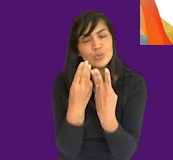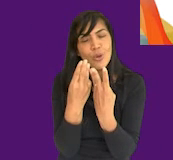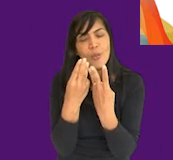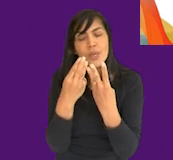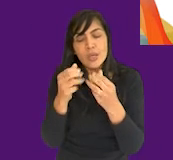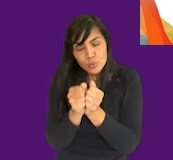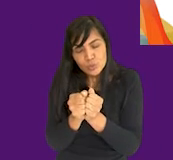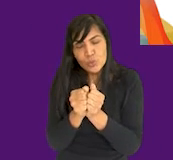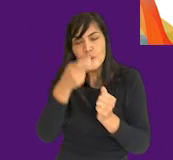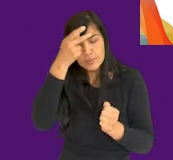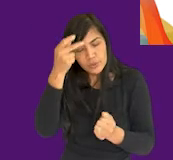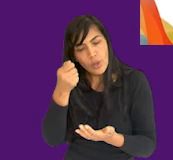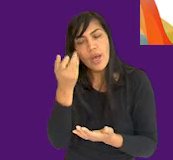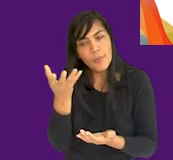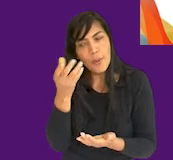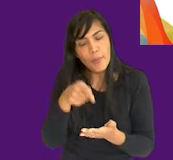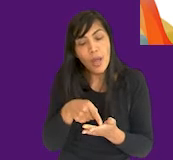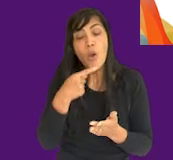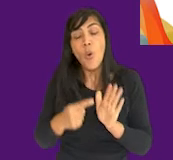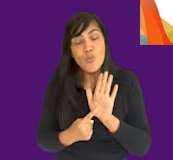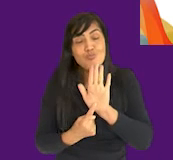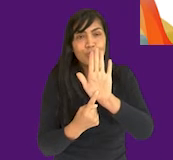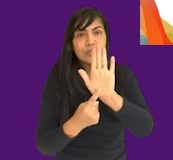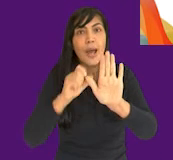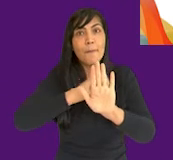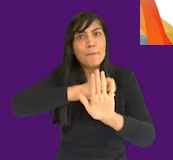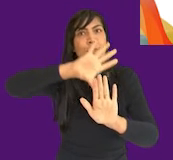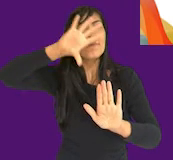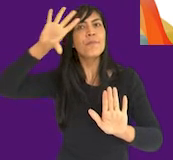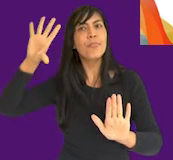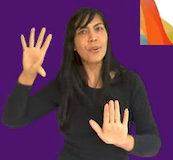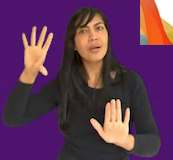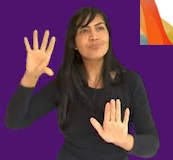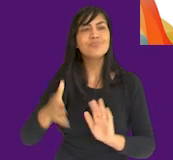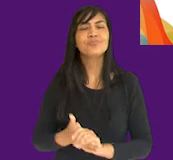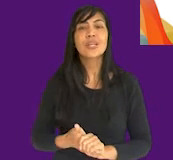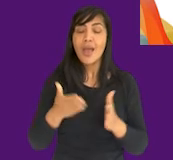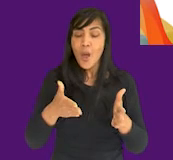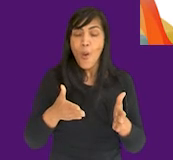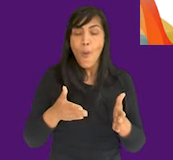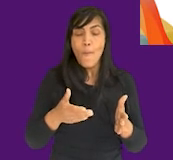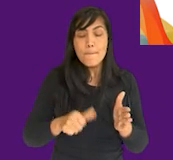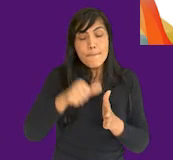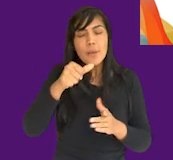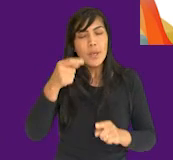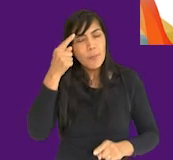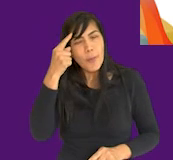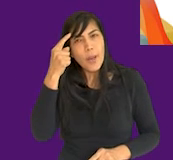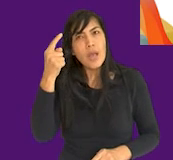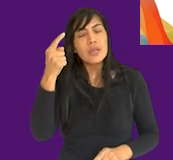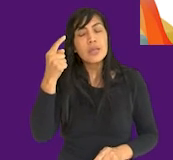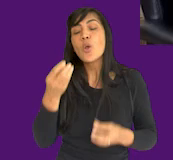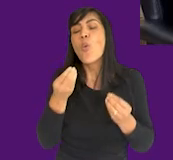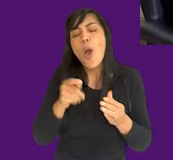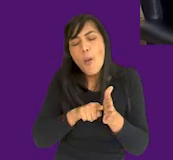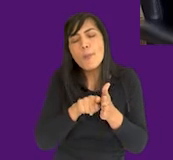recomendações com cliente vou mostrar isso de forma visual e você vai entender melhor veja bem primeira coisa é entender